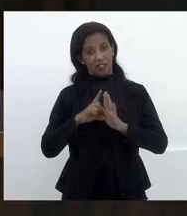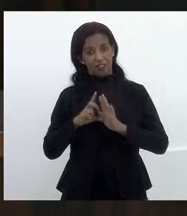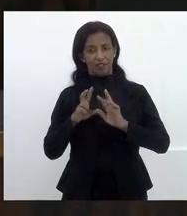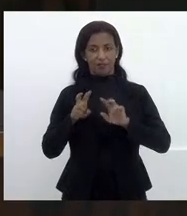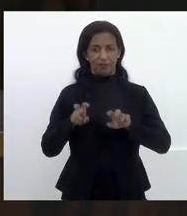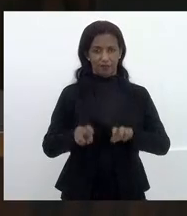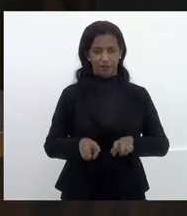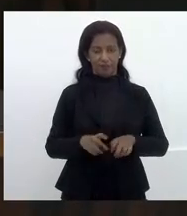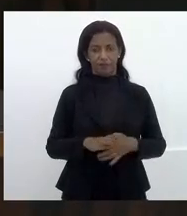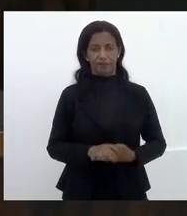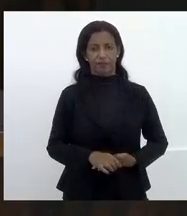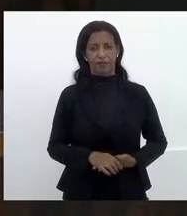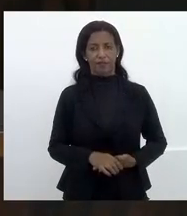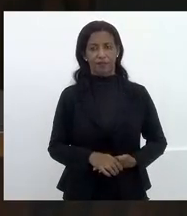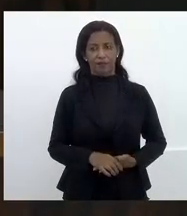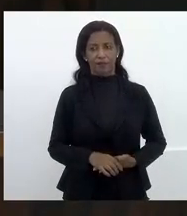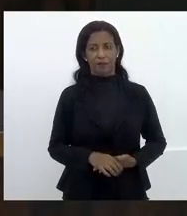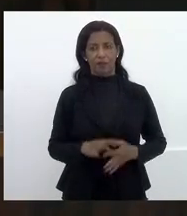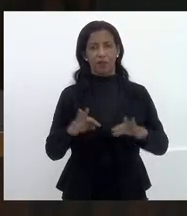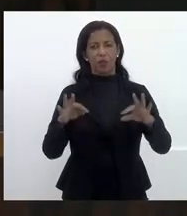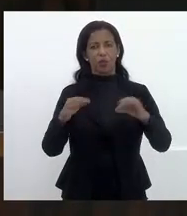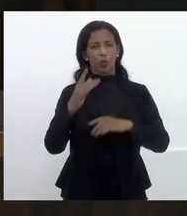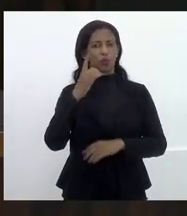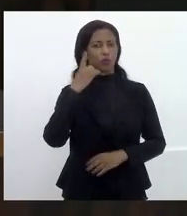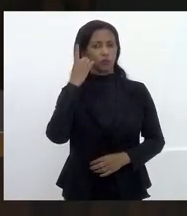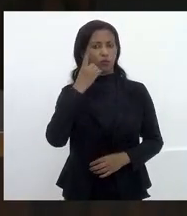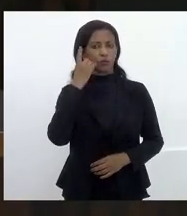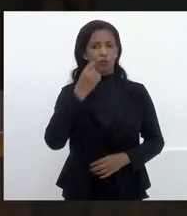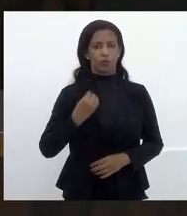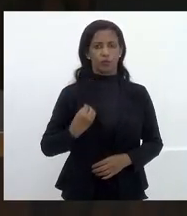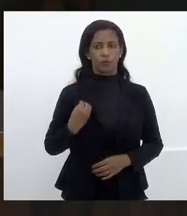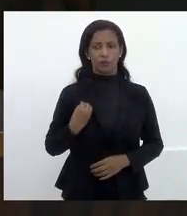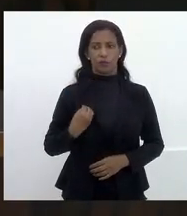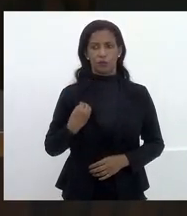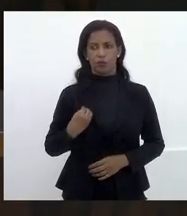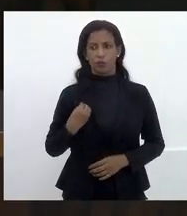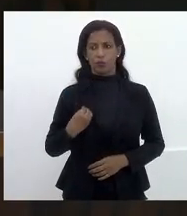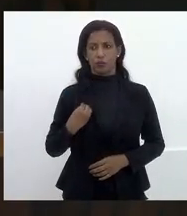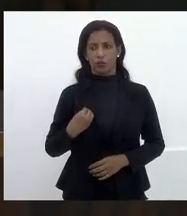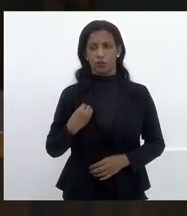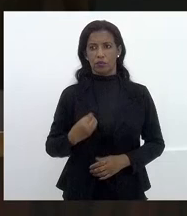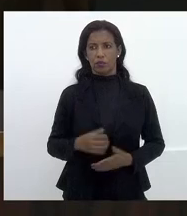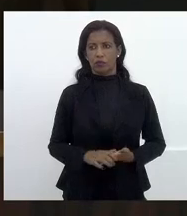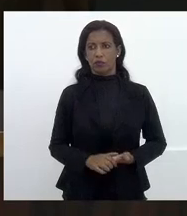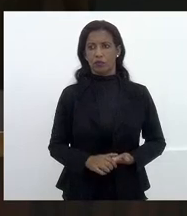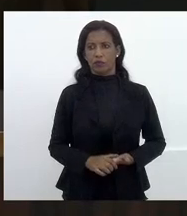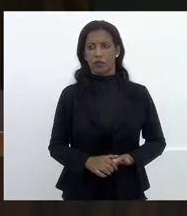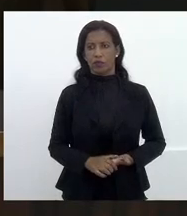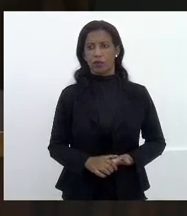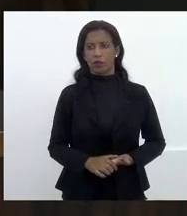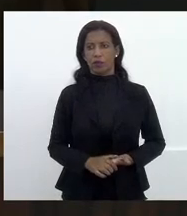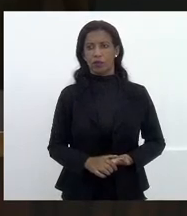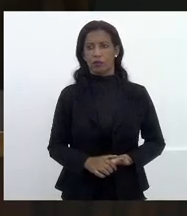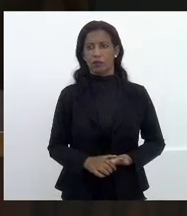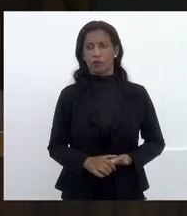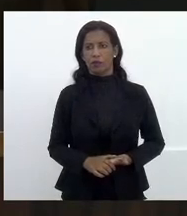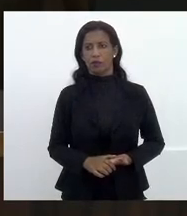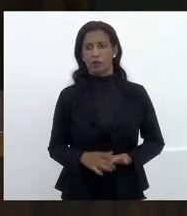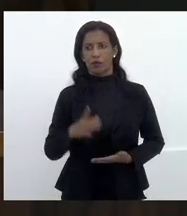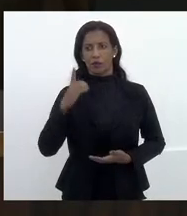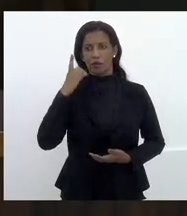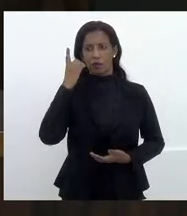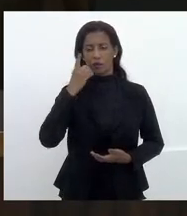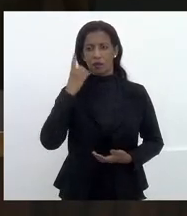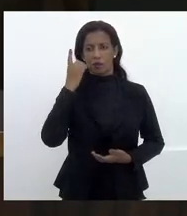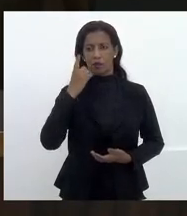mesa quero saudar primeiro lugar a todos deputados presente deputada Martha Rocha sempre presente deputado